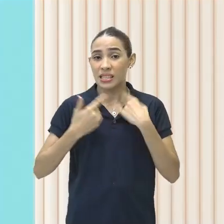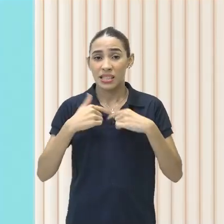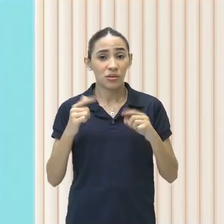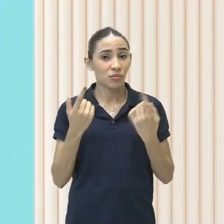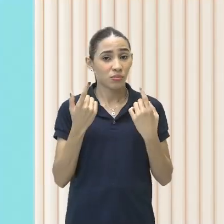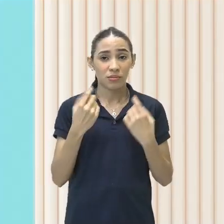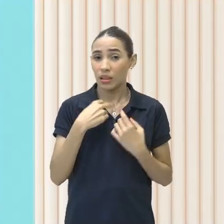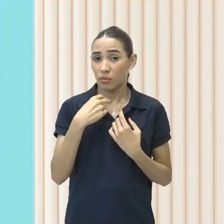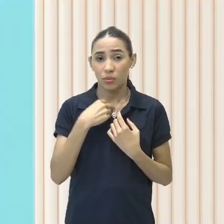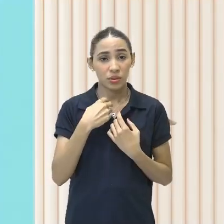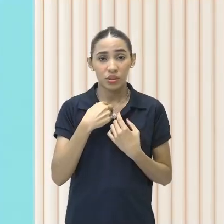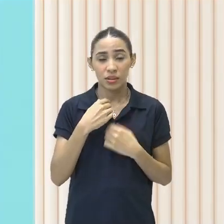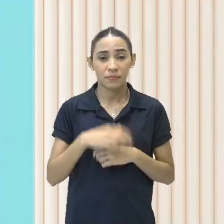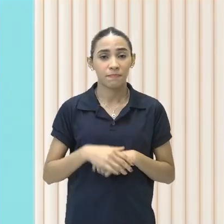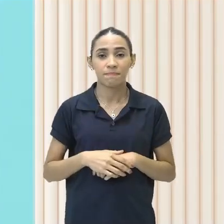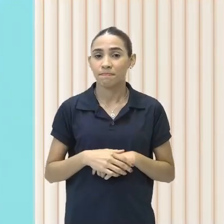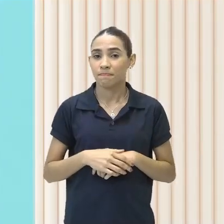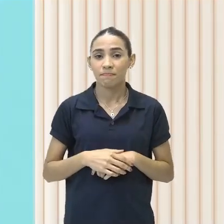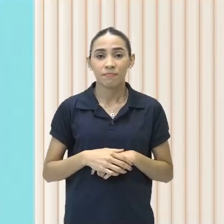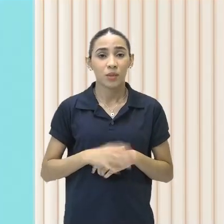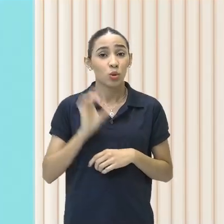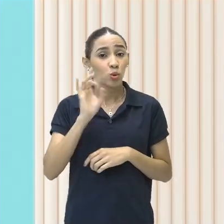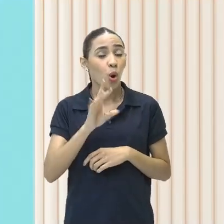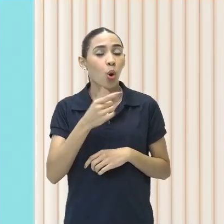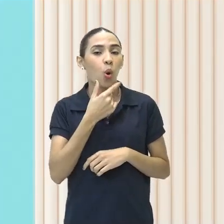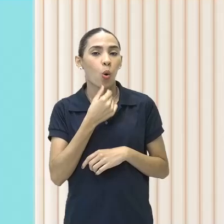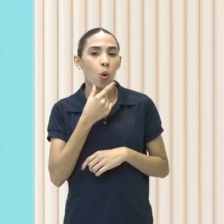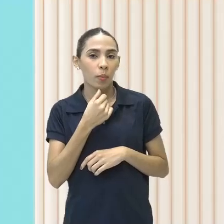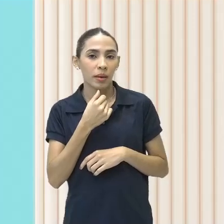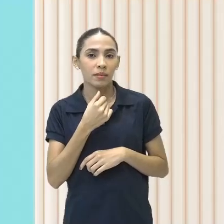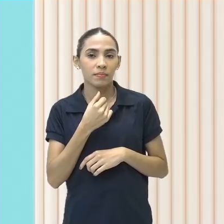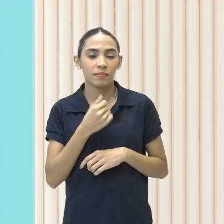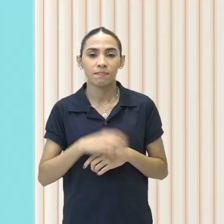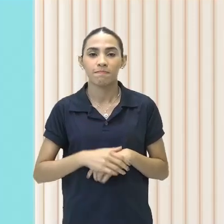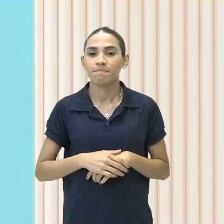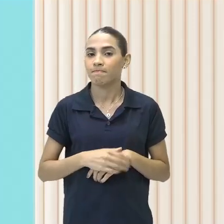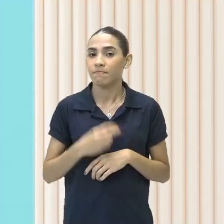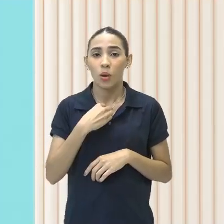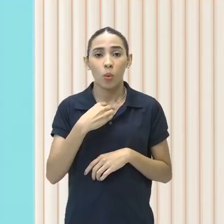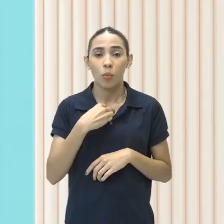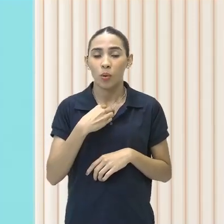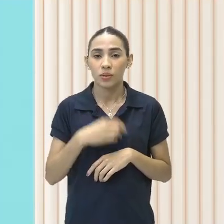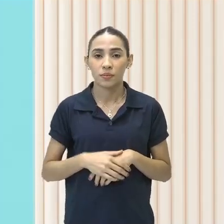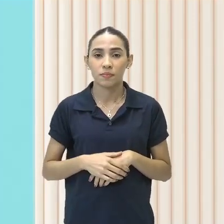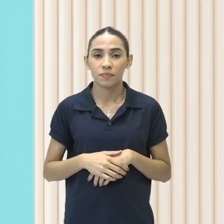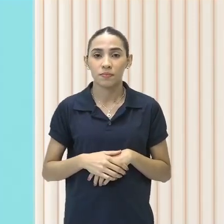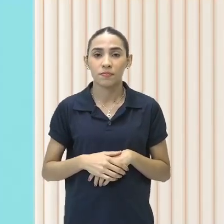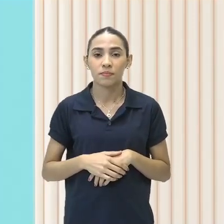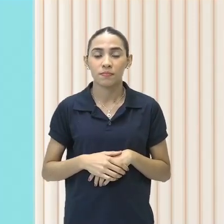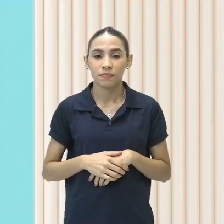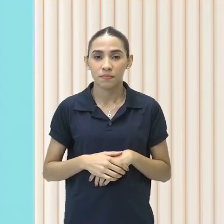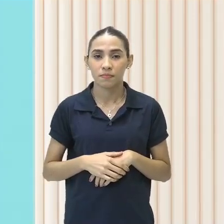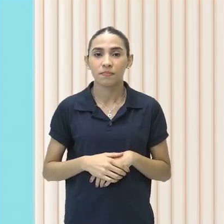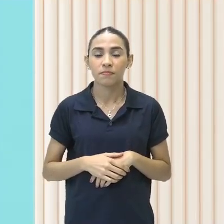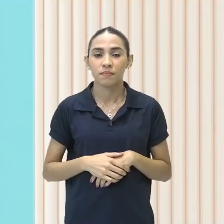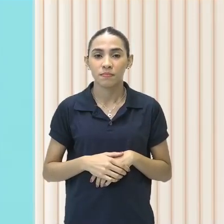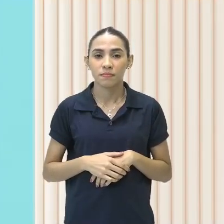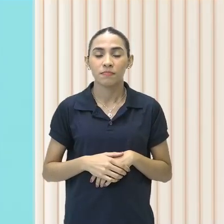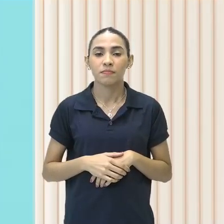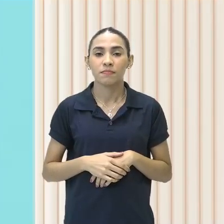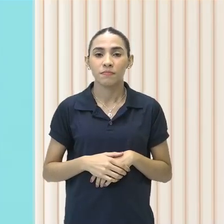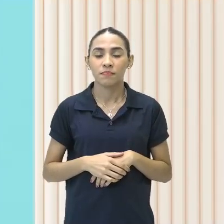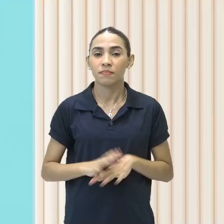desejo. Não, desejo é só do homem. Desejo é pecado. Não pode. Vai queimar no mármore do inferno,